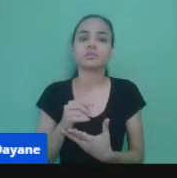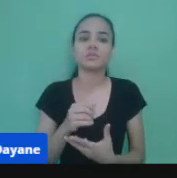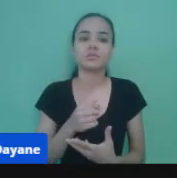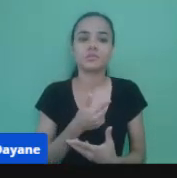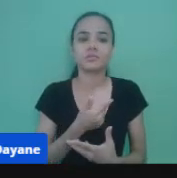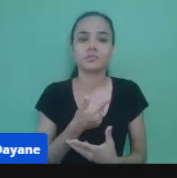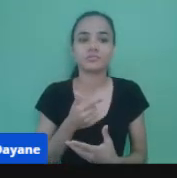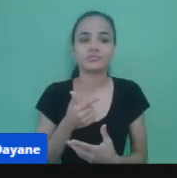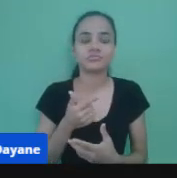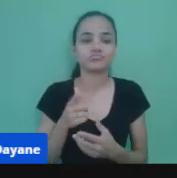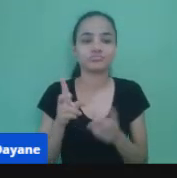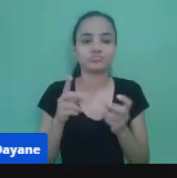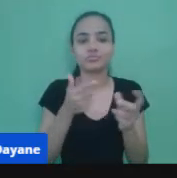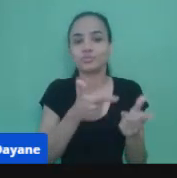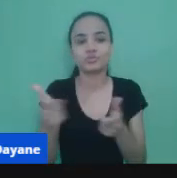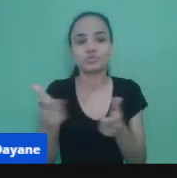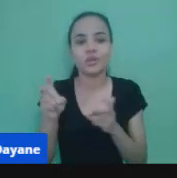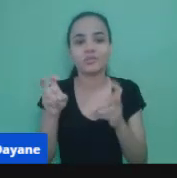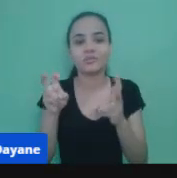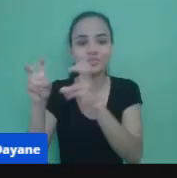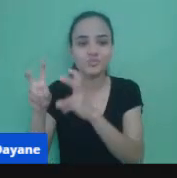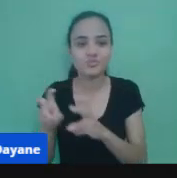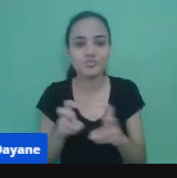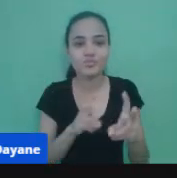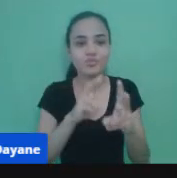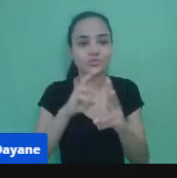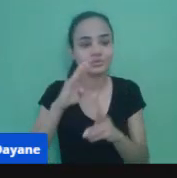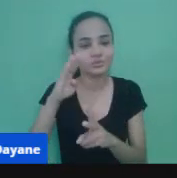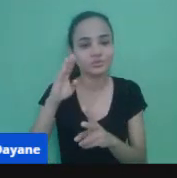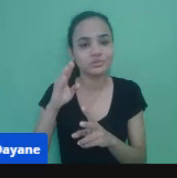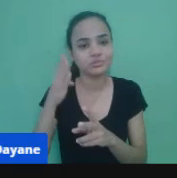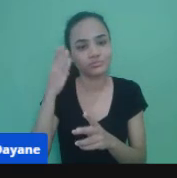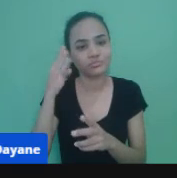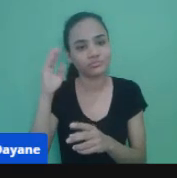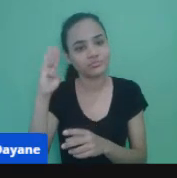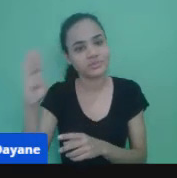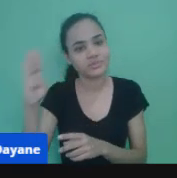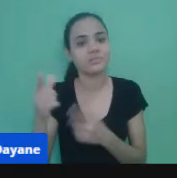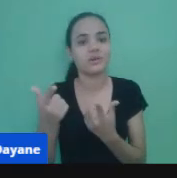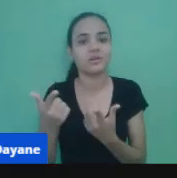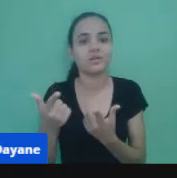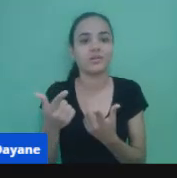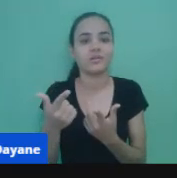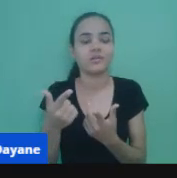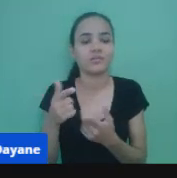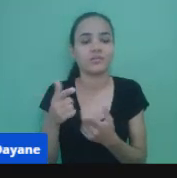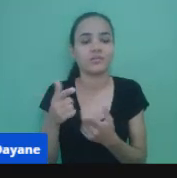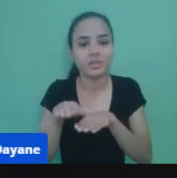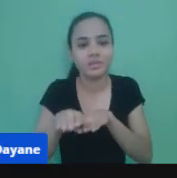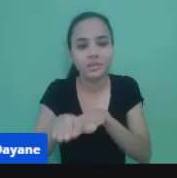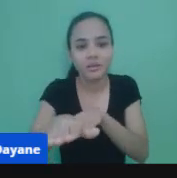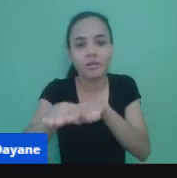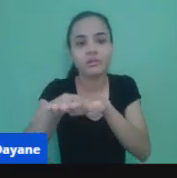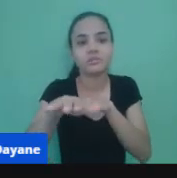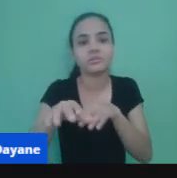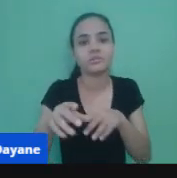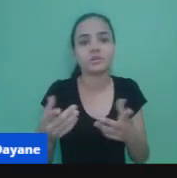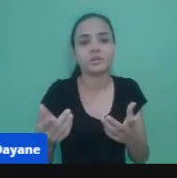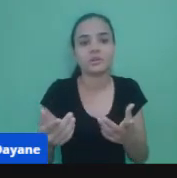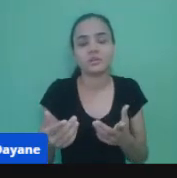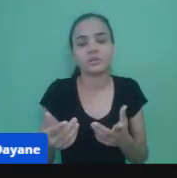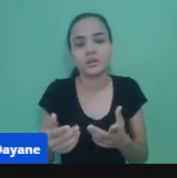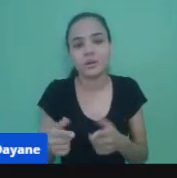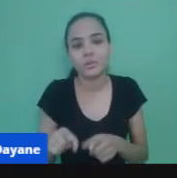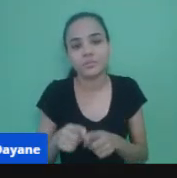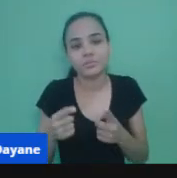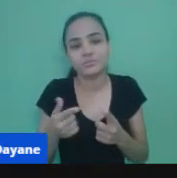Então, a gente precisa fazer uma educação em que o ambiente seja, pode passar o slide, por favor, né? Então, em que o ambiente